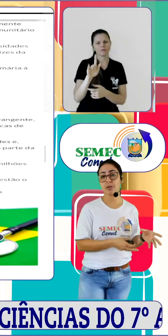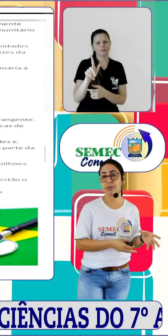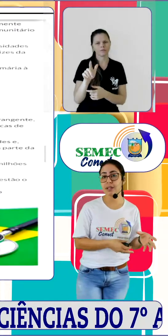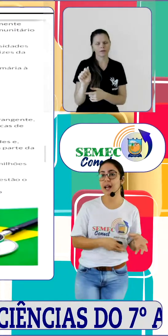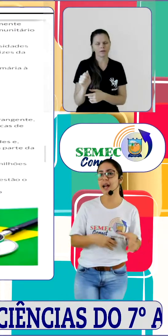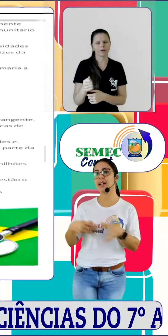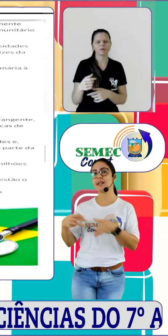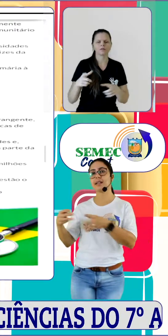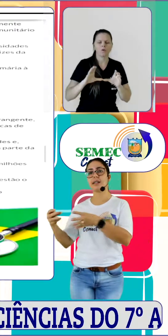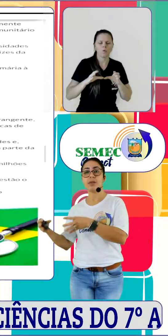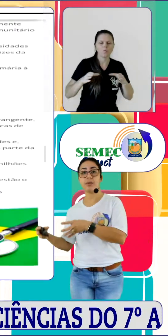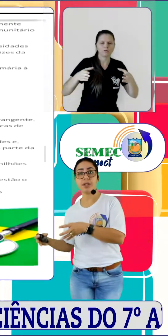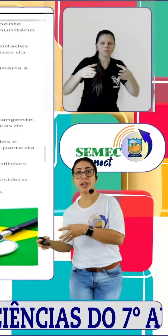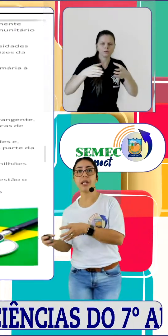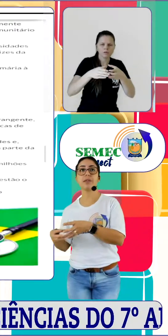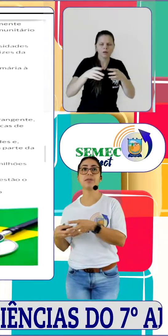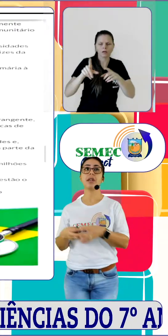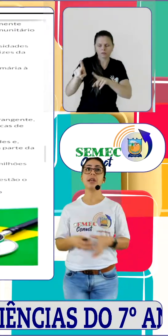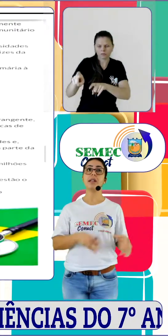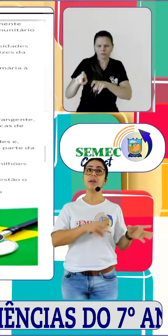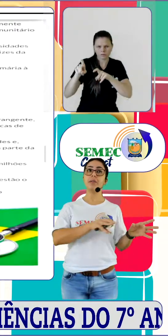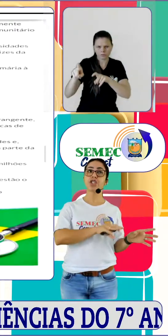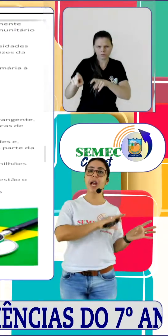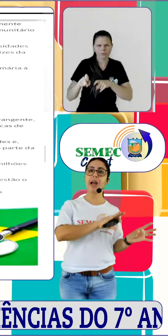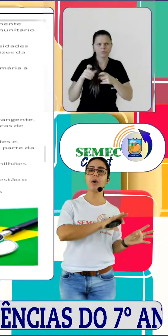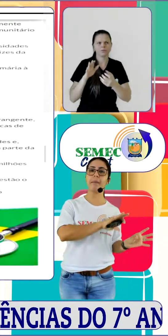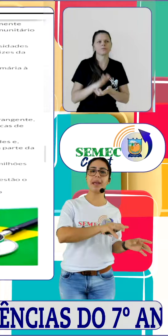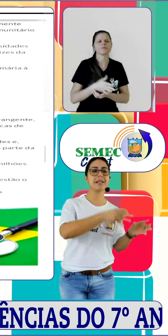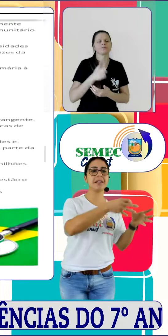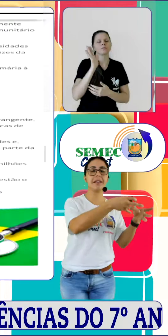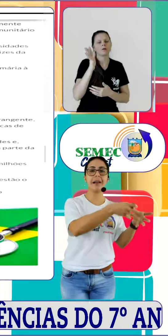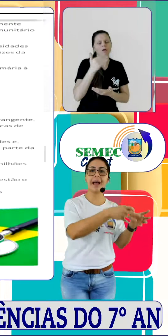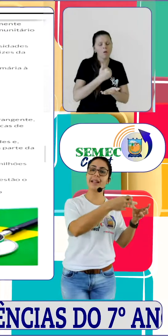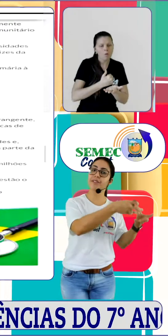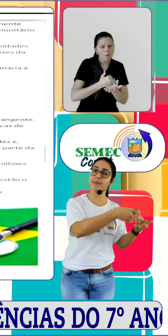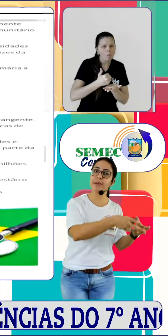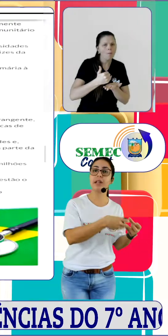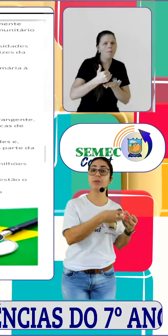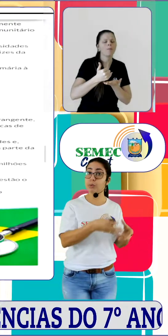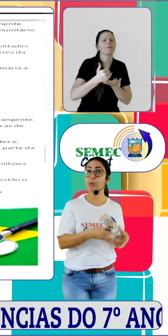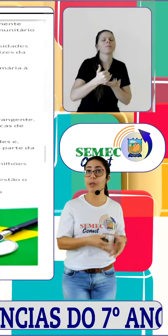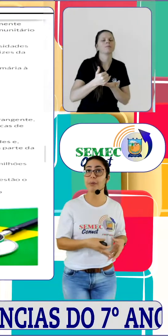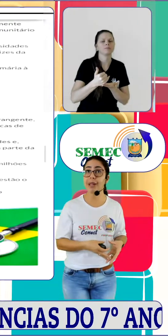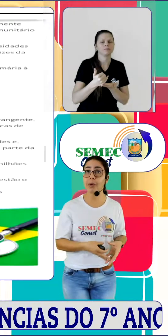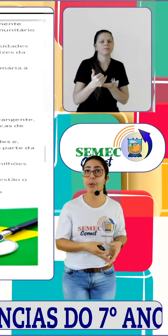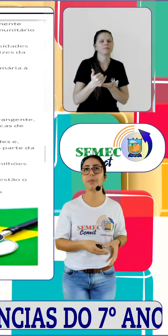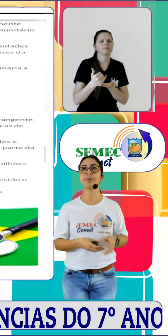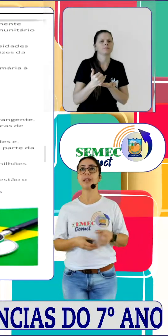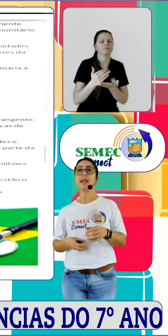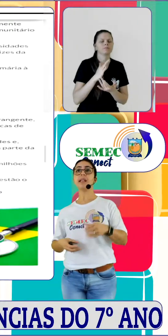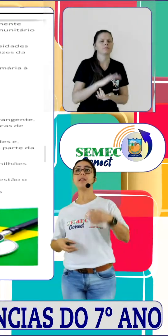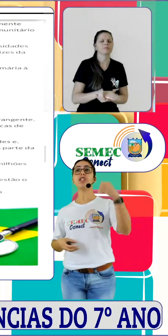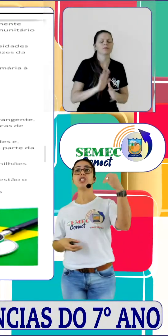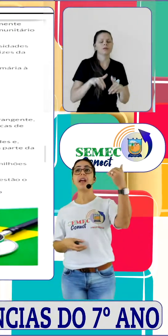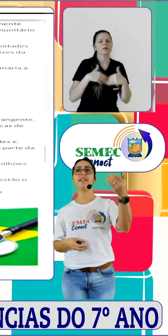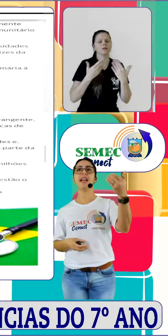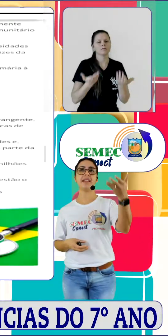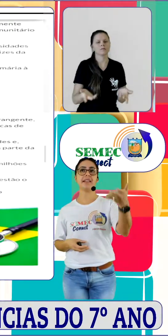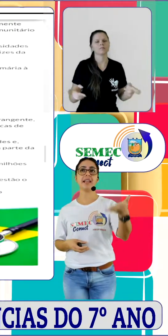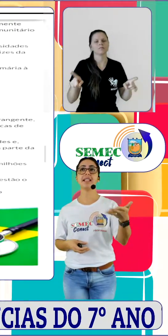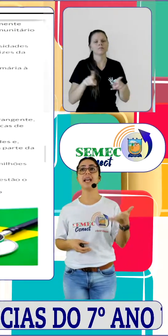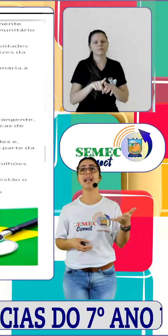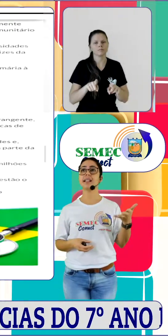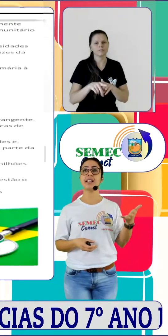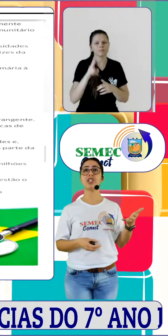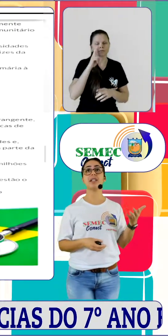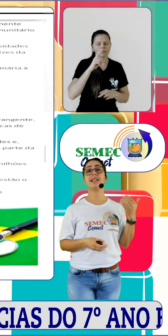pequenas comunidades, nos sítios. Então, já começa de lá, da família, de um núcleo menor. Então, eles devem atender